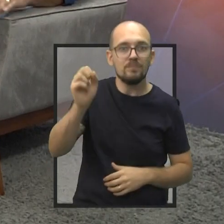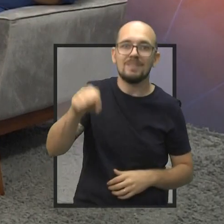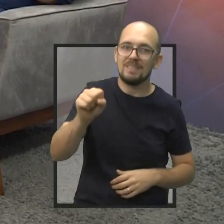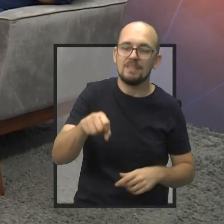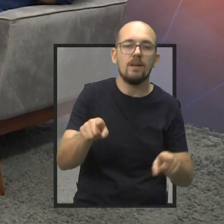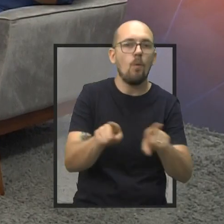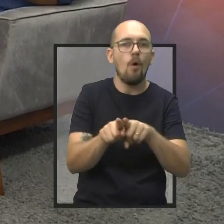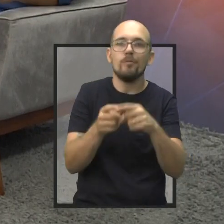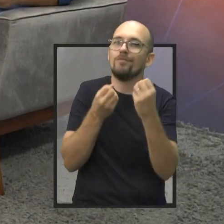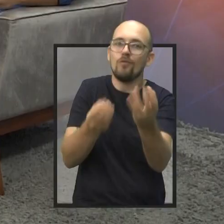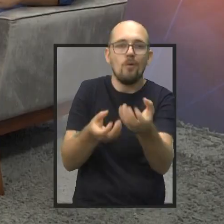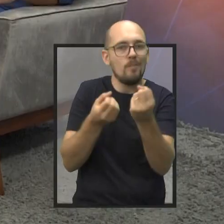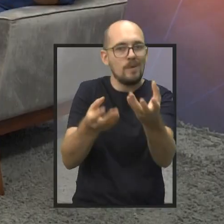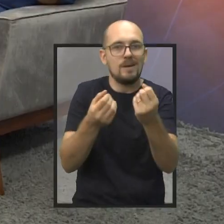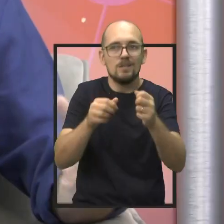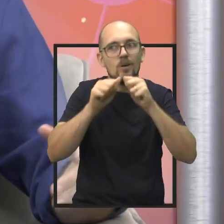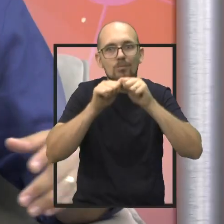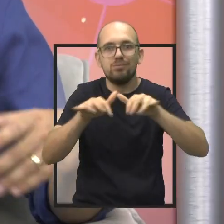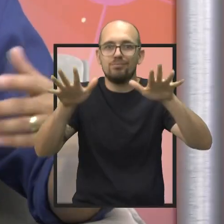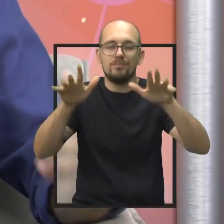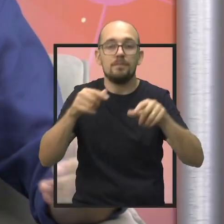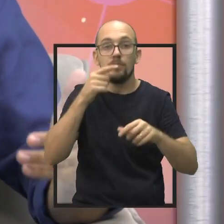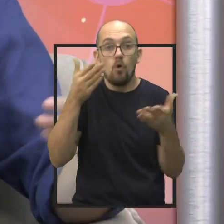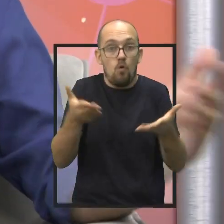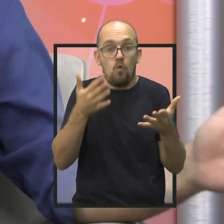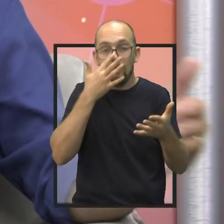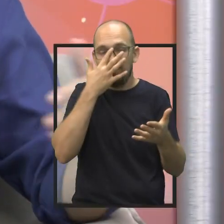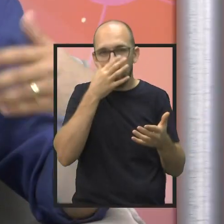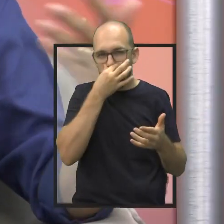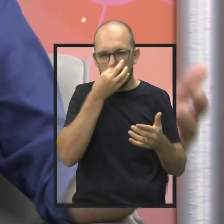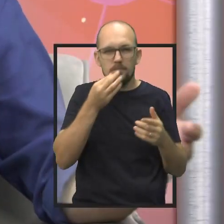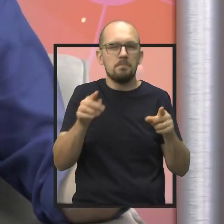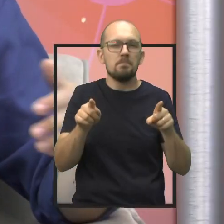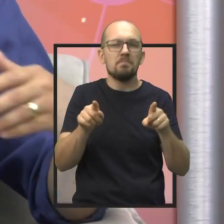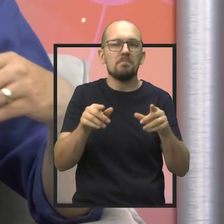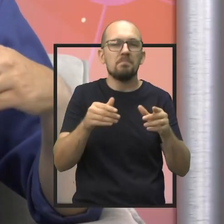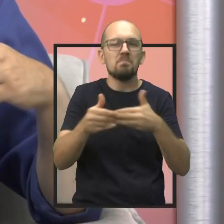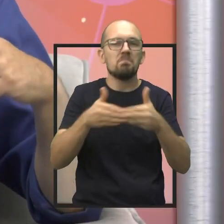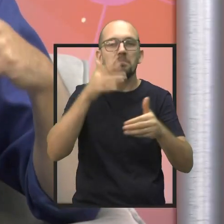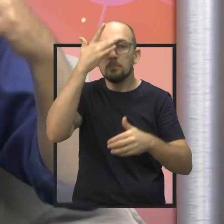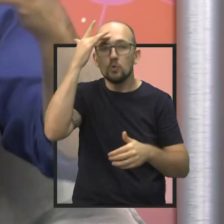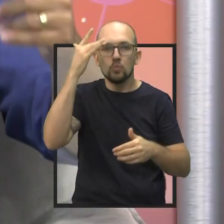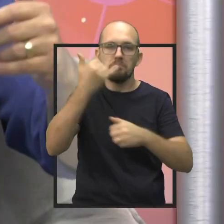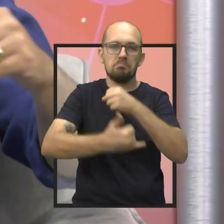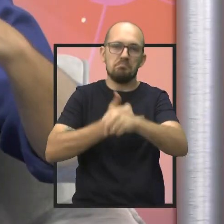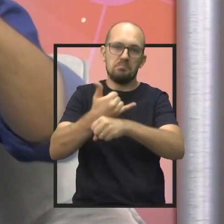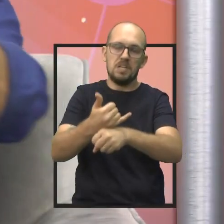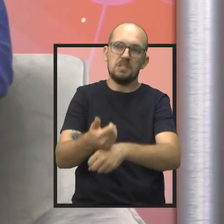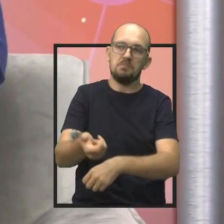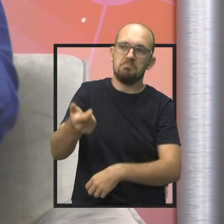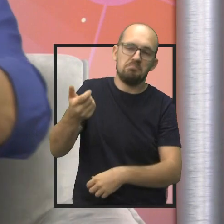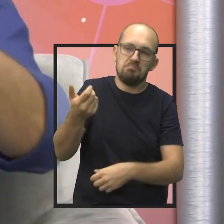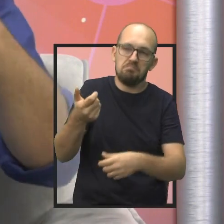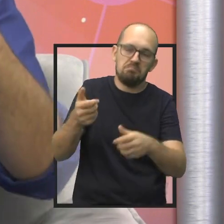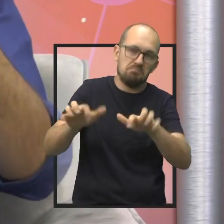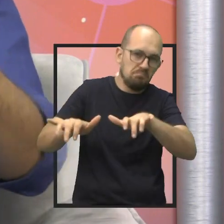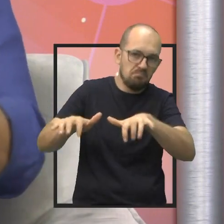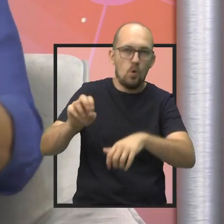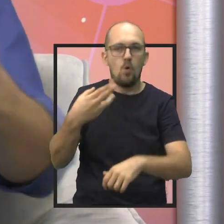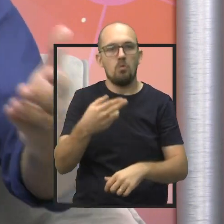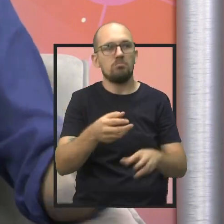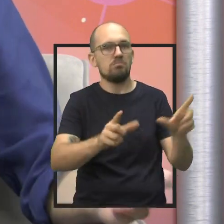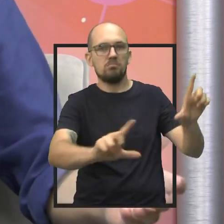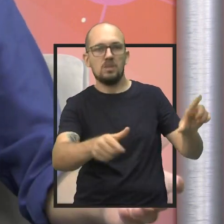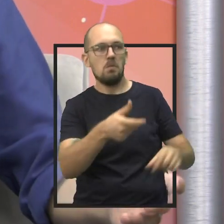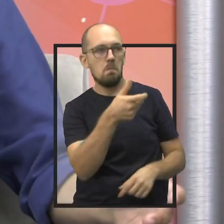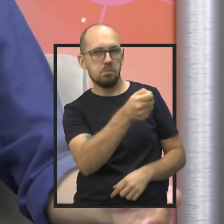sempre muito maior, né? Então, hoje, qualquer pessoa que abre um site, liga a televisão, liga a rádio, vai